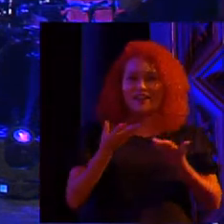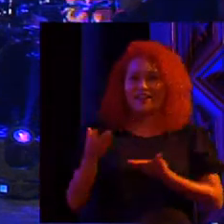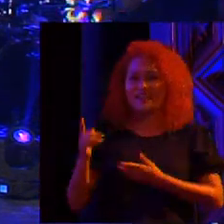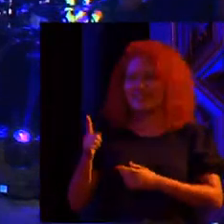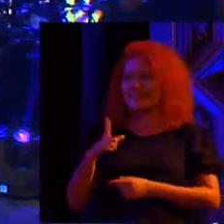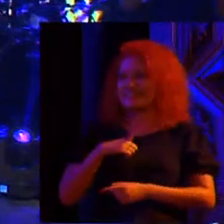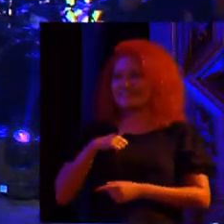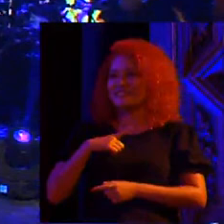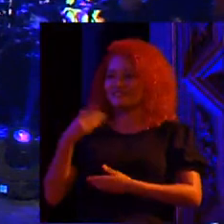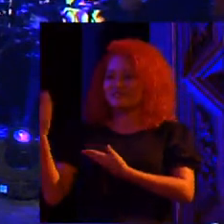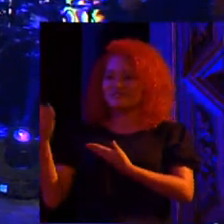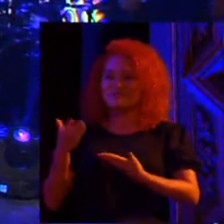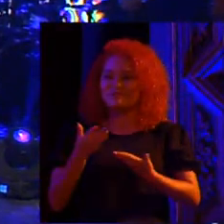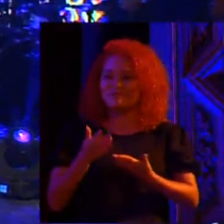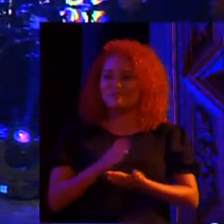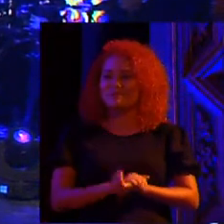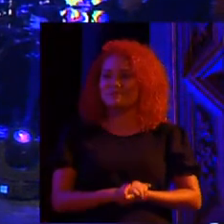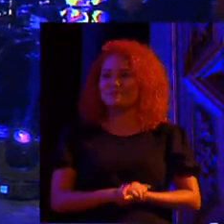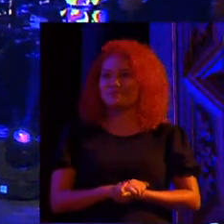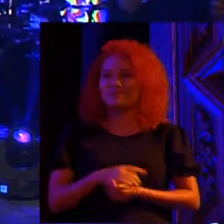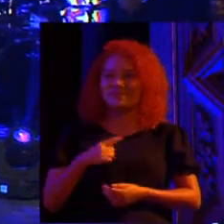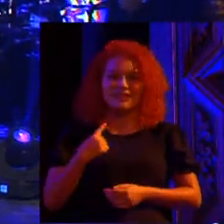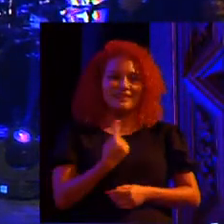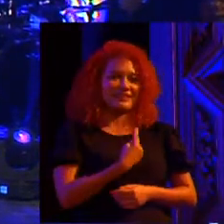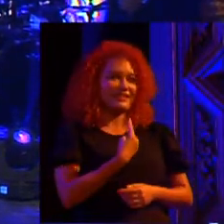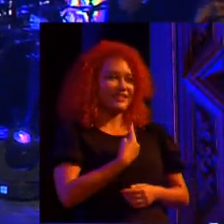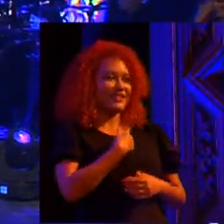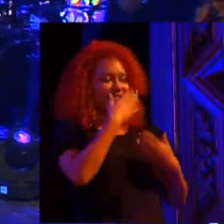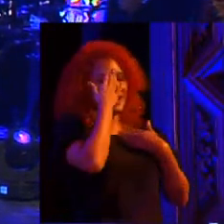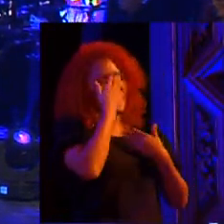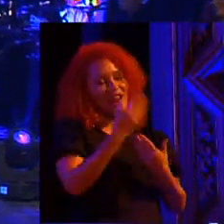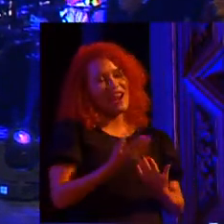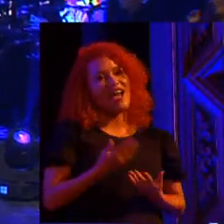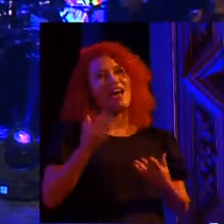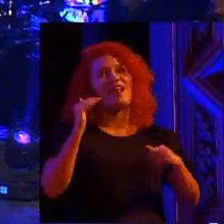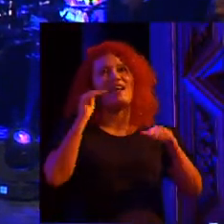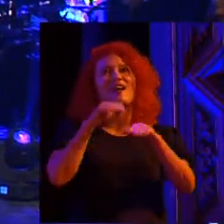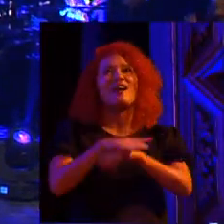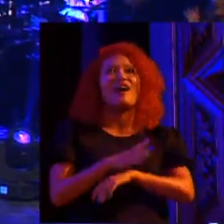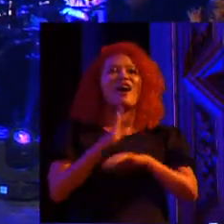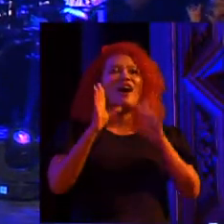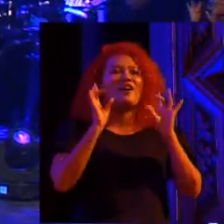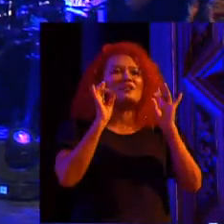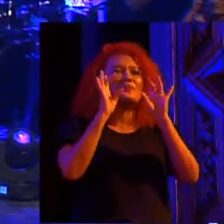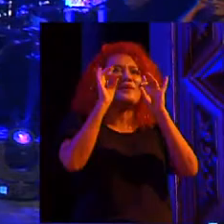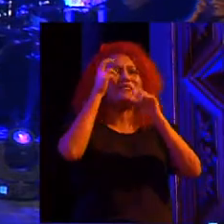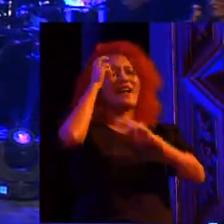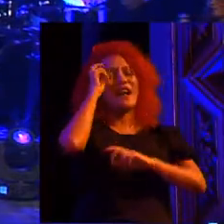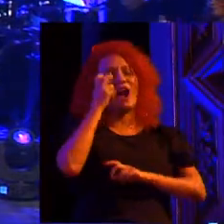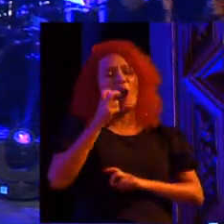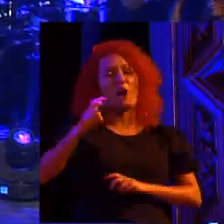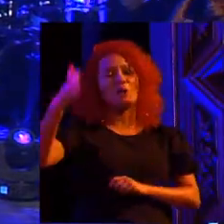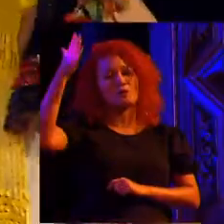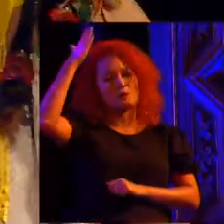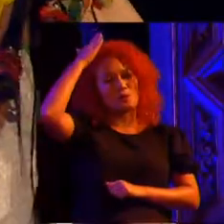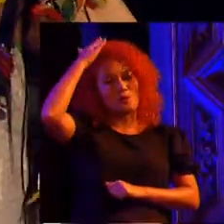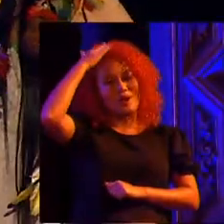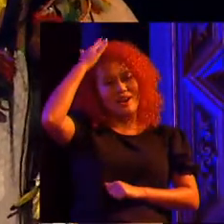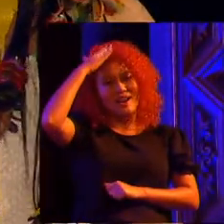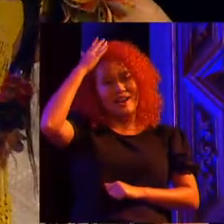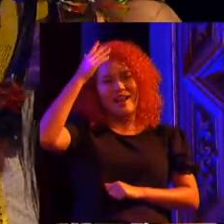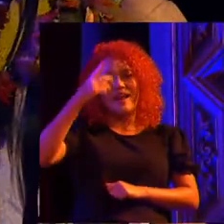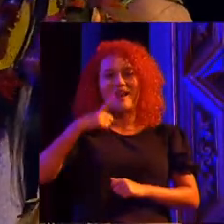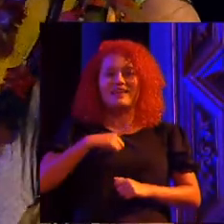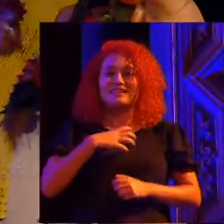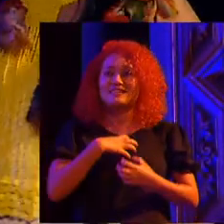Marques, felicidade. Valdo. A gente que agradece, né, nessa noite tão especial para a nossa cultura paraense. É um grande prêmio. A gente